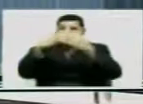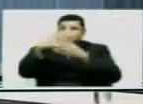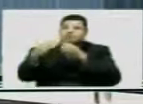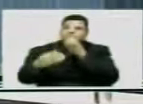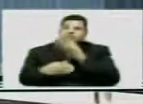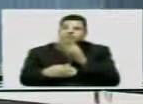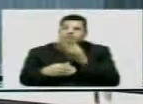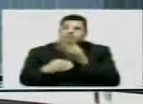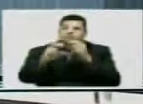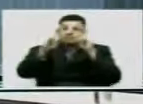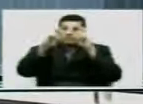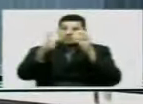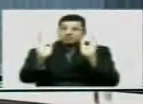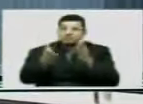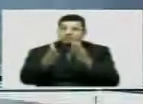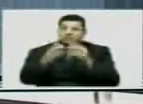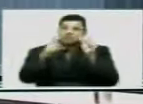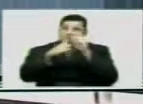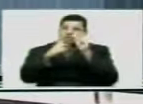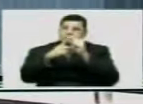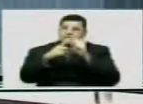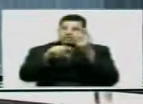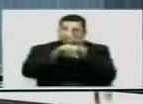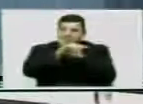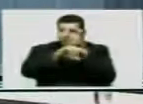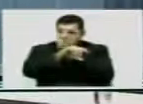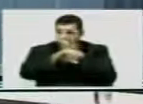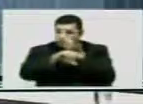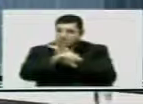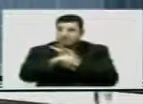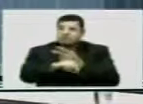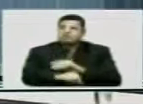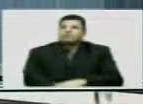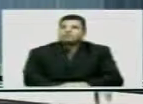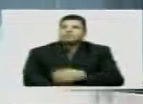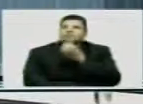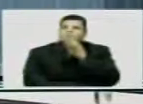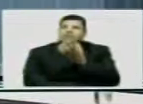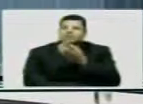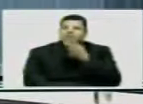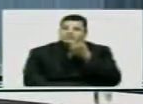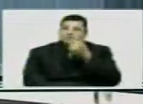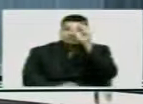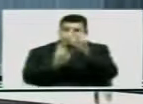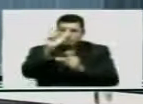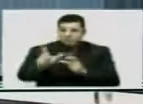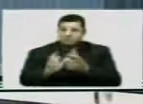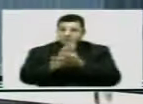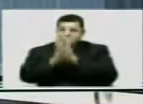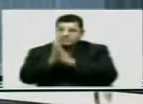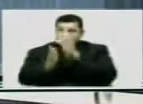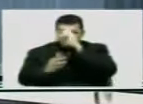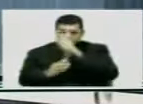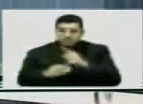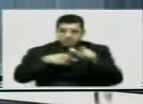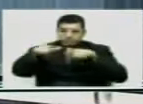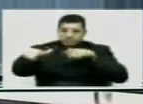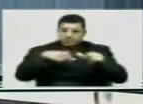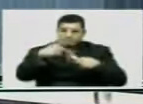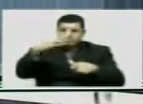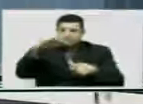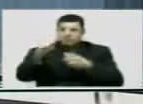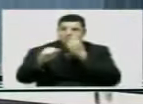obras. Abro aspas para a palavra dos procuradores da República. Diante da insistência dos